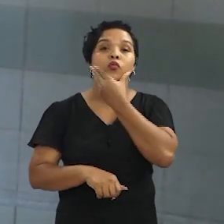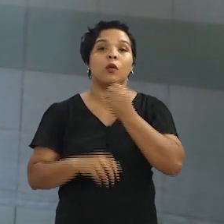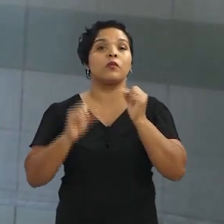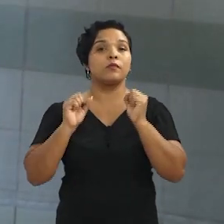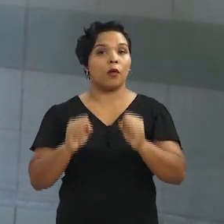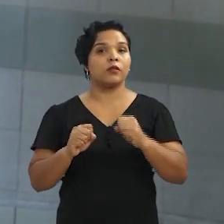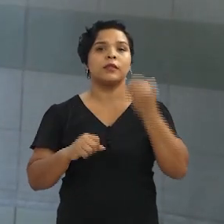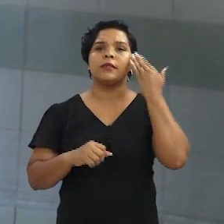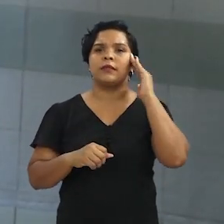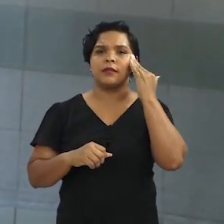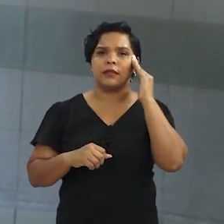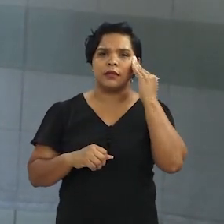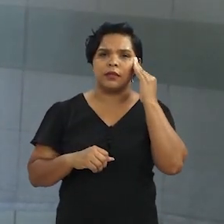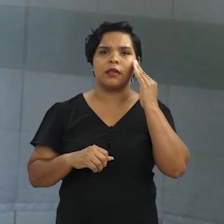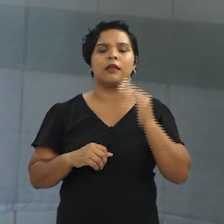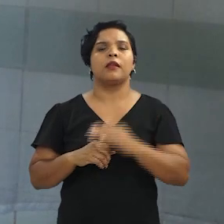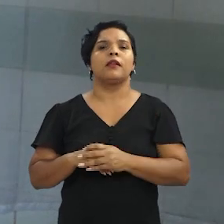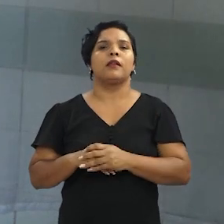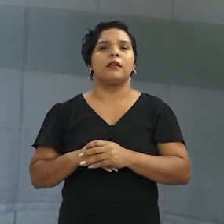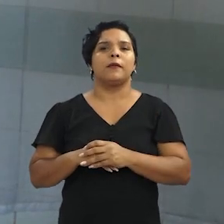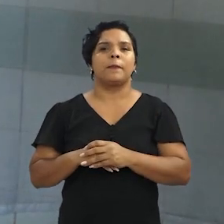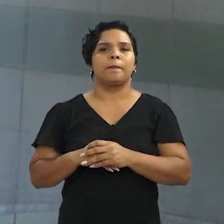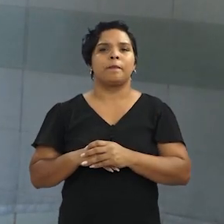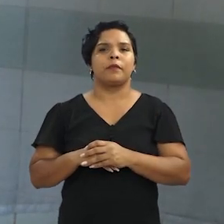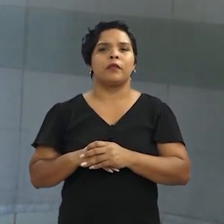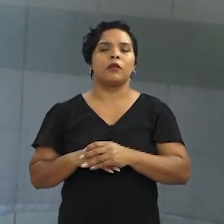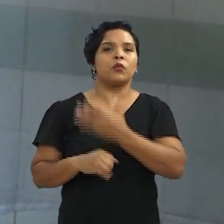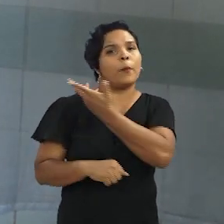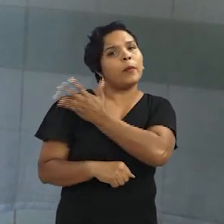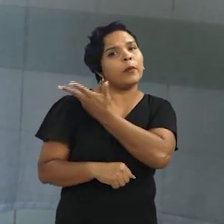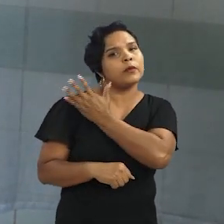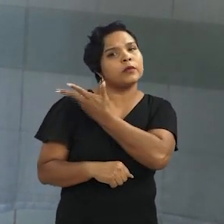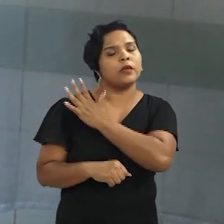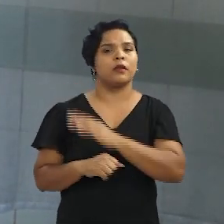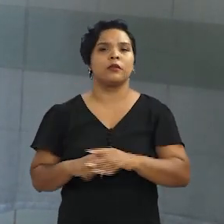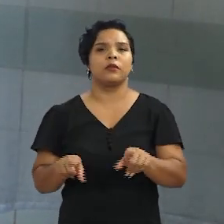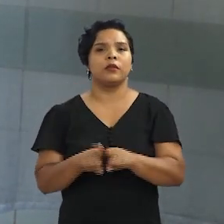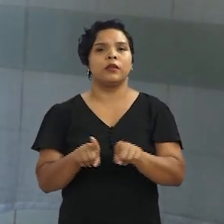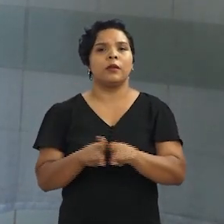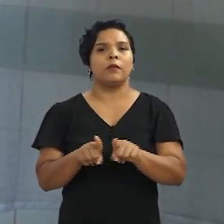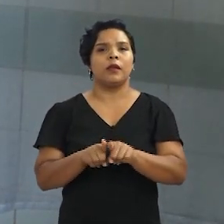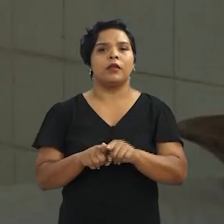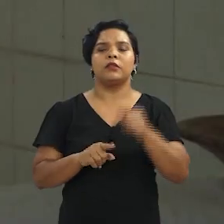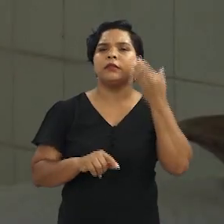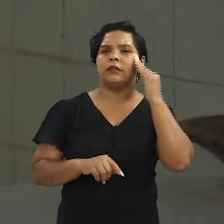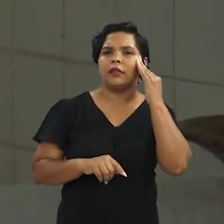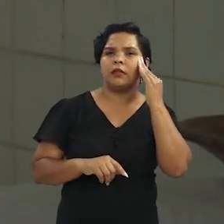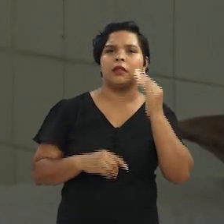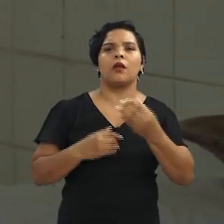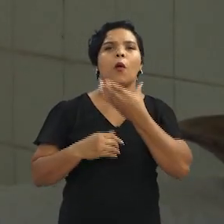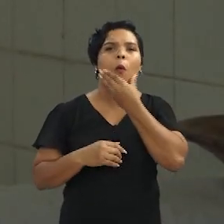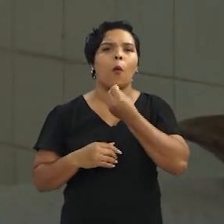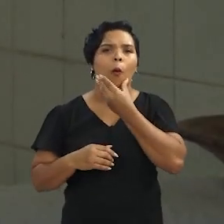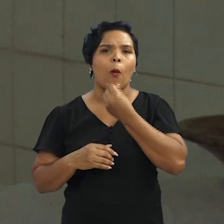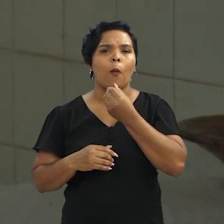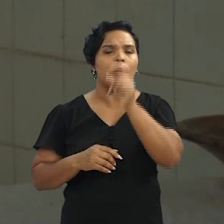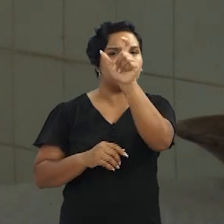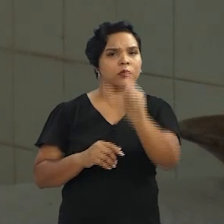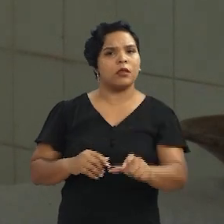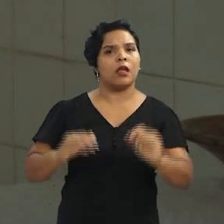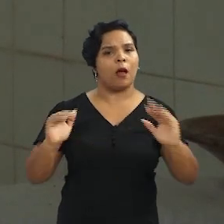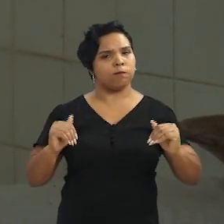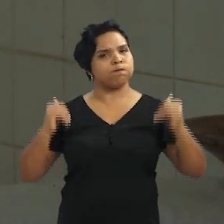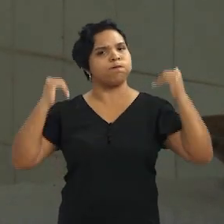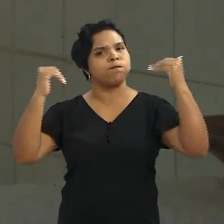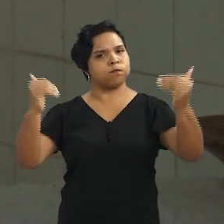os alunos, que os homens possam também entender e quebrar paradigmas no sentido do preconceito. Quebrar o paradigma de entender que